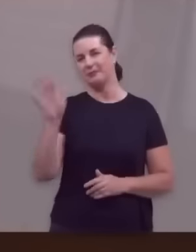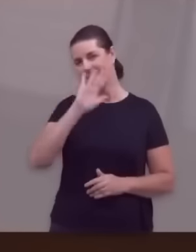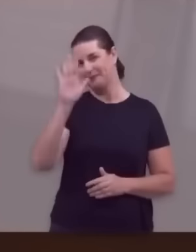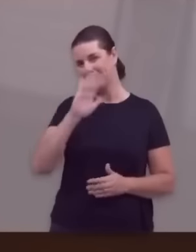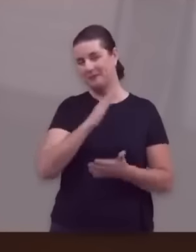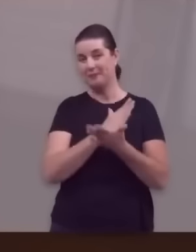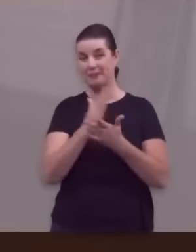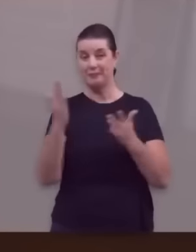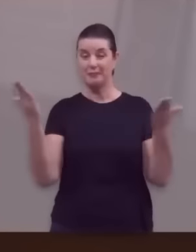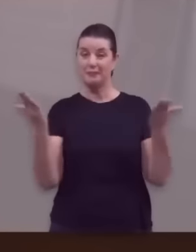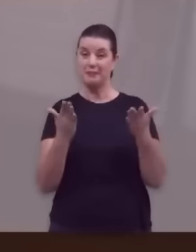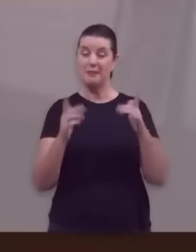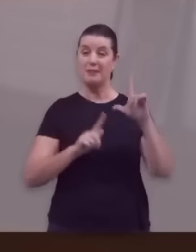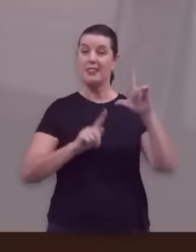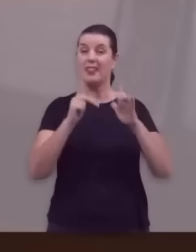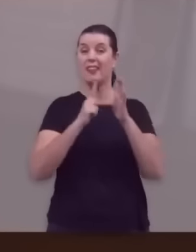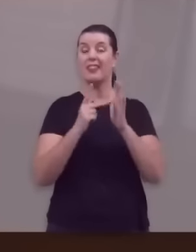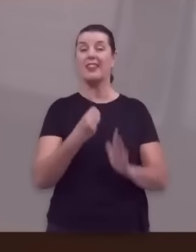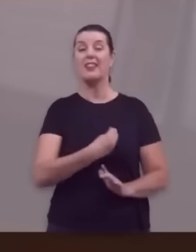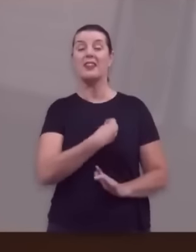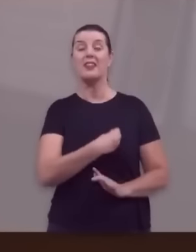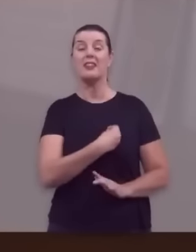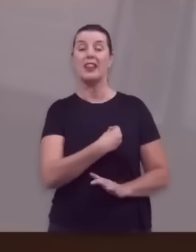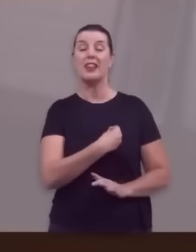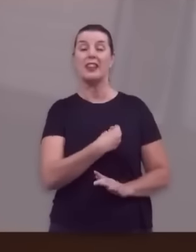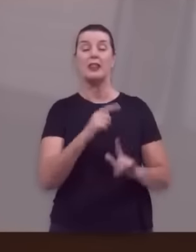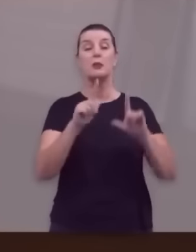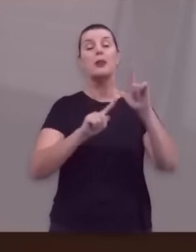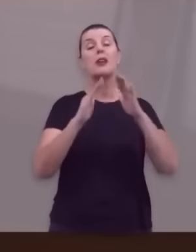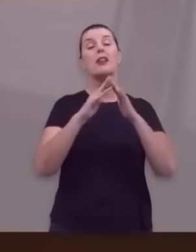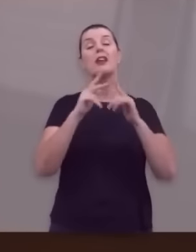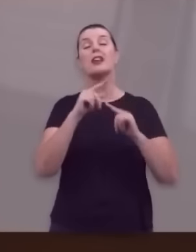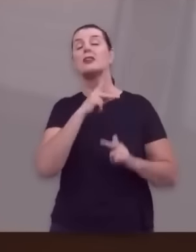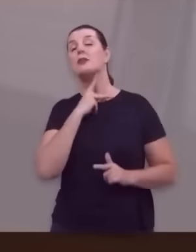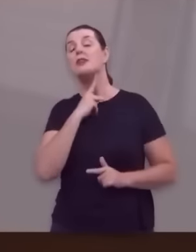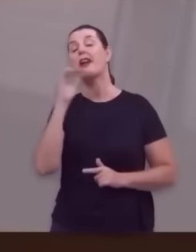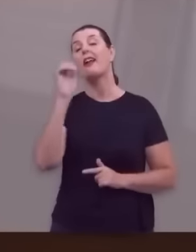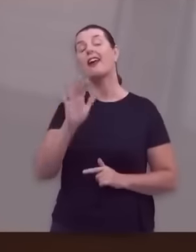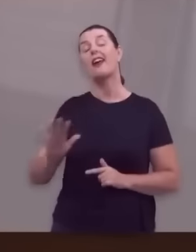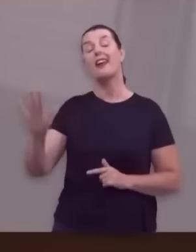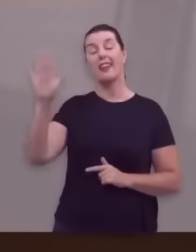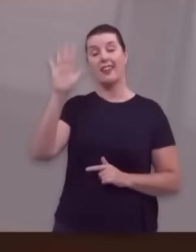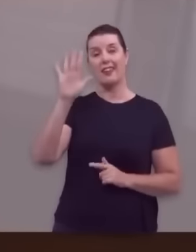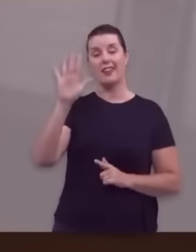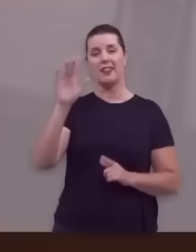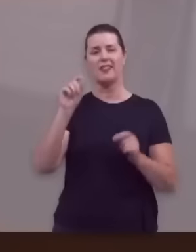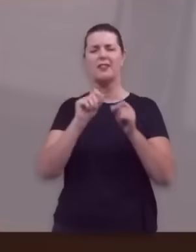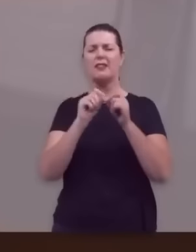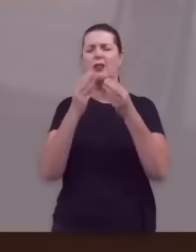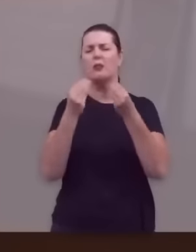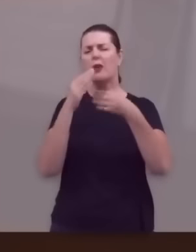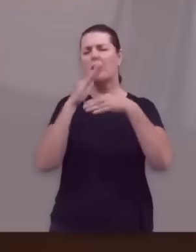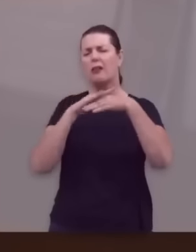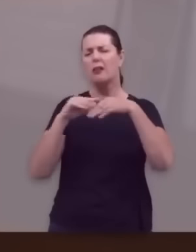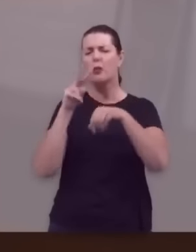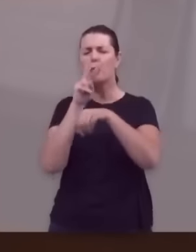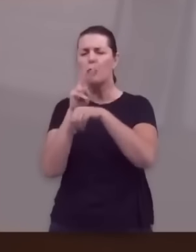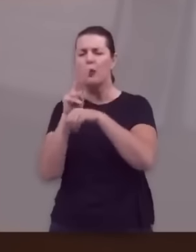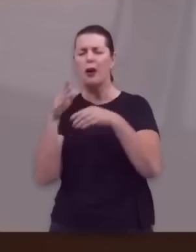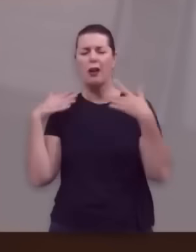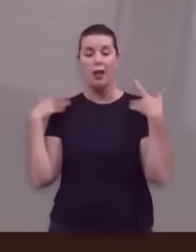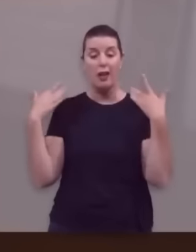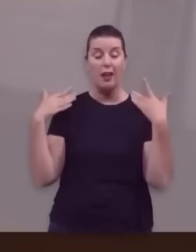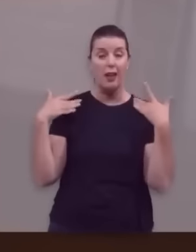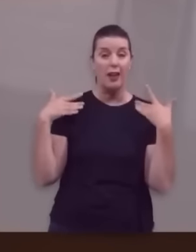Olá começamos agora mais um verdade Vida programa da Igreja Presbiteriana do Brasil preparado com muito zelo com muita